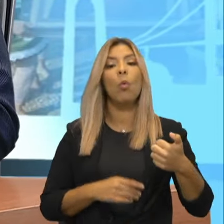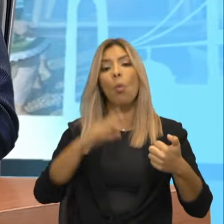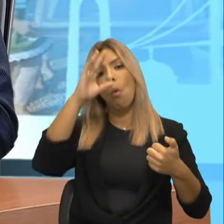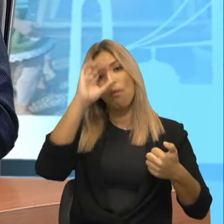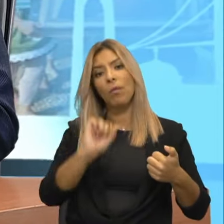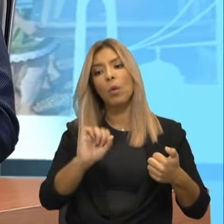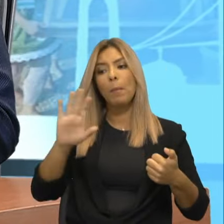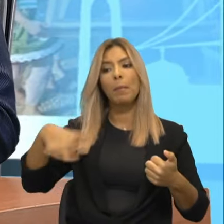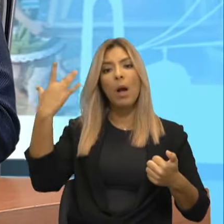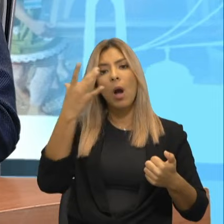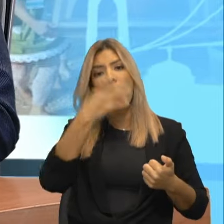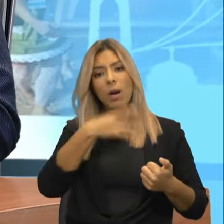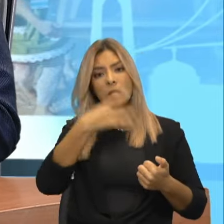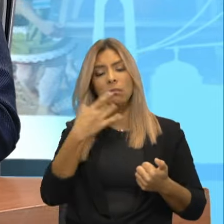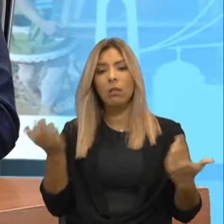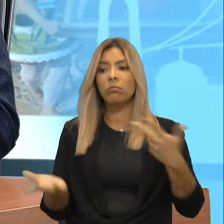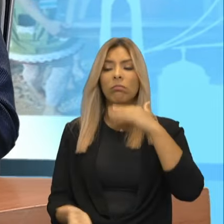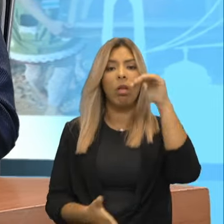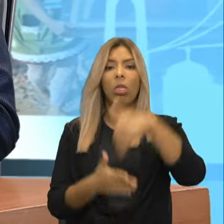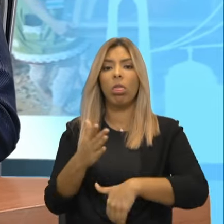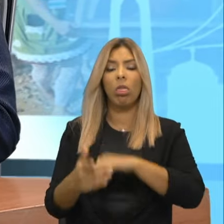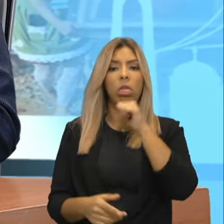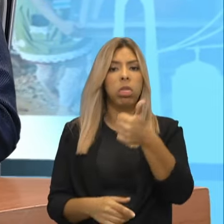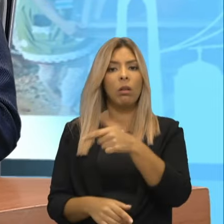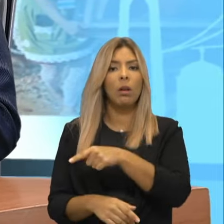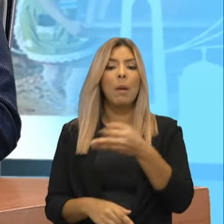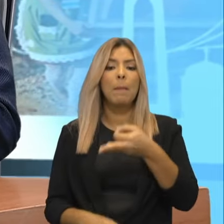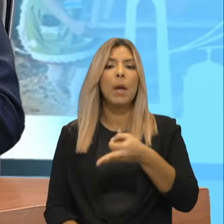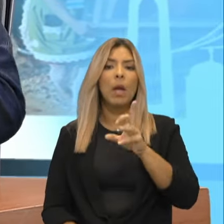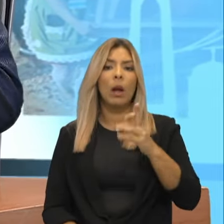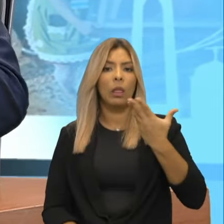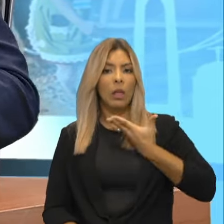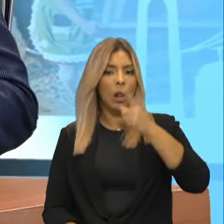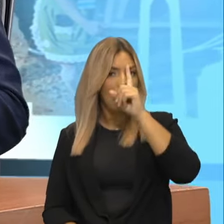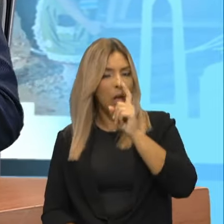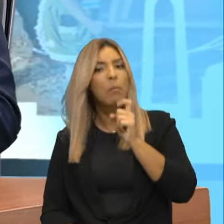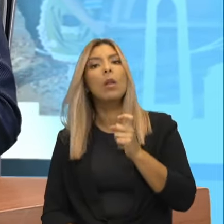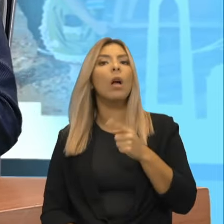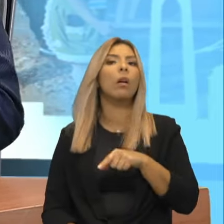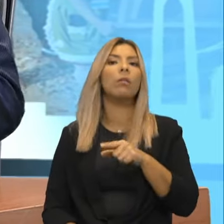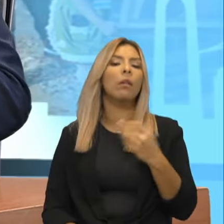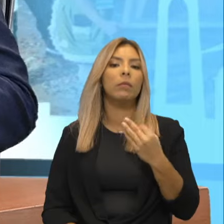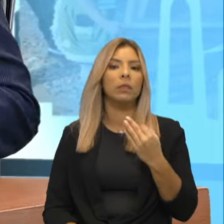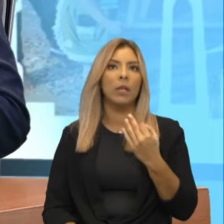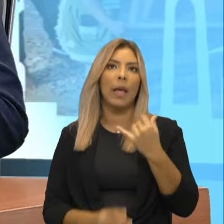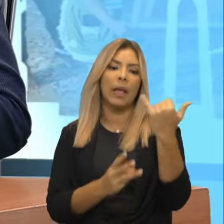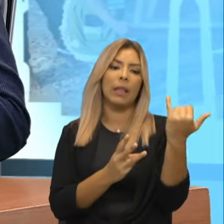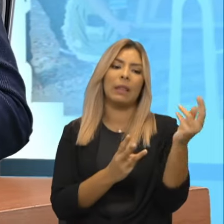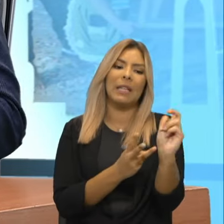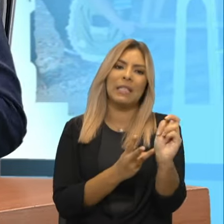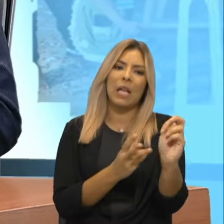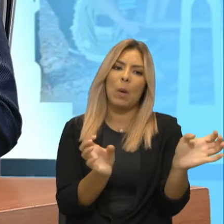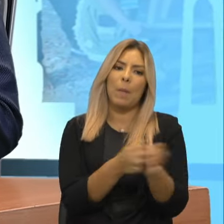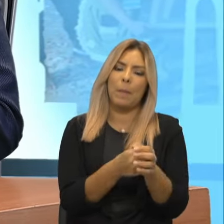Silva caiu no Parlamento por ação do PRD. Na altura era digamos, um terceiro partido muito forte,